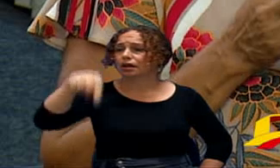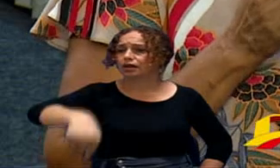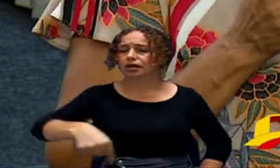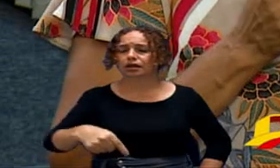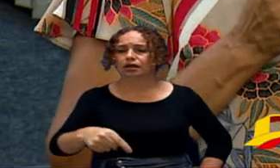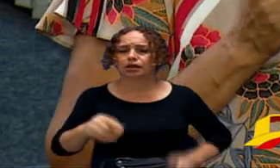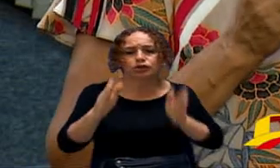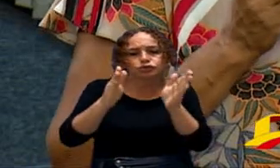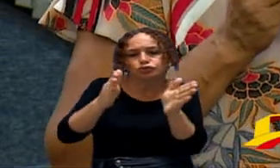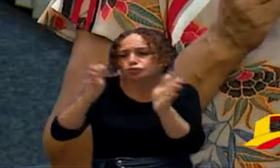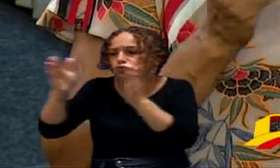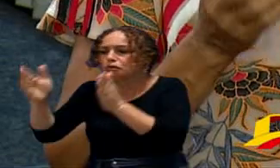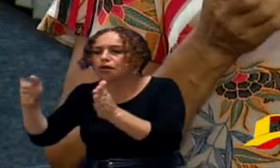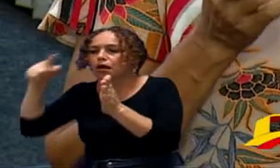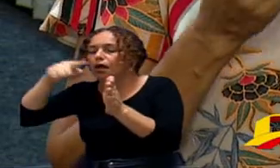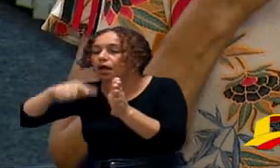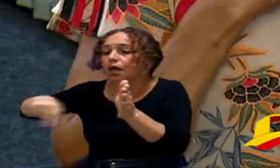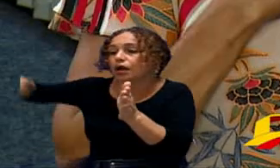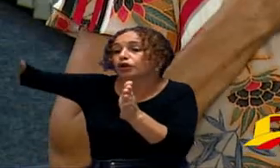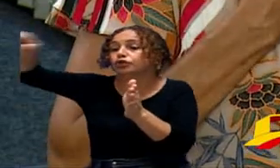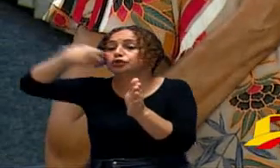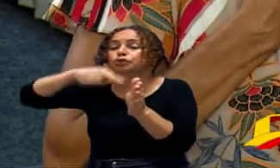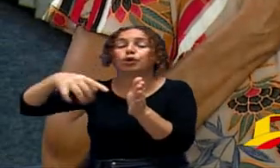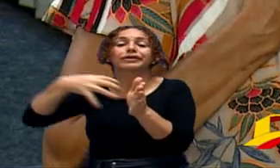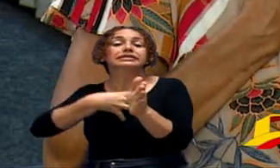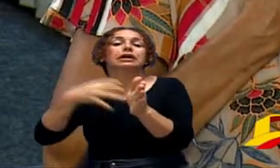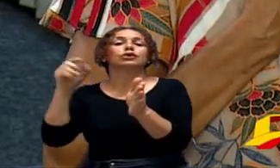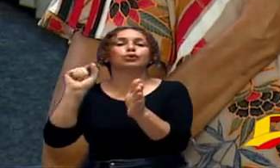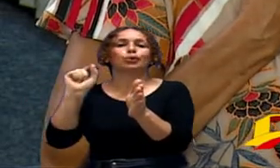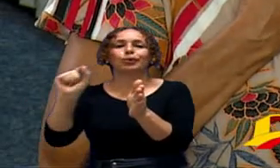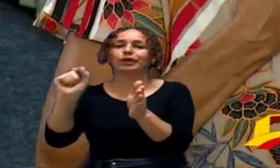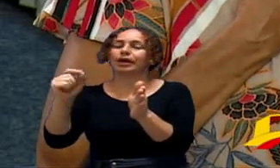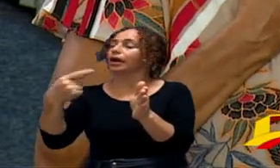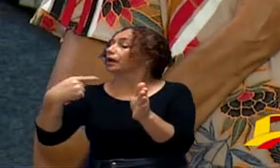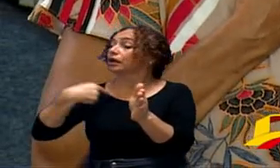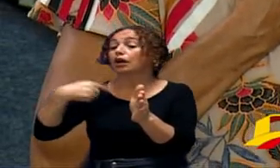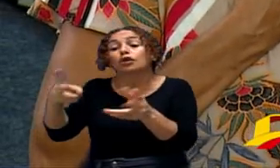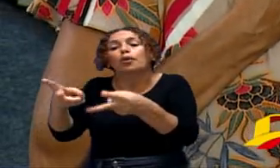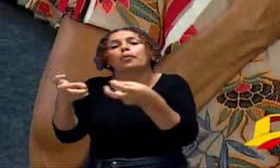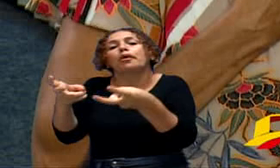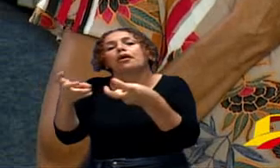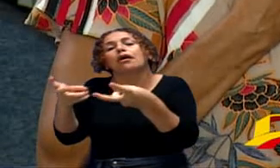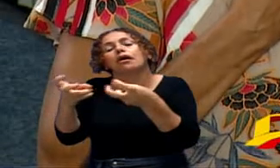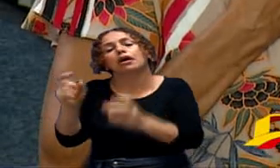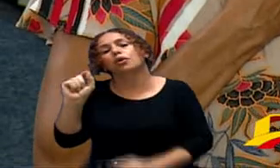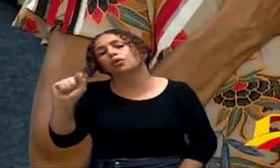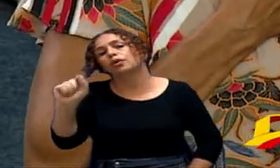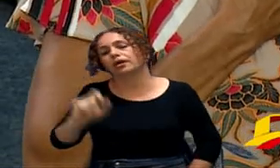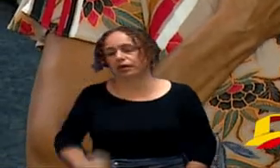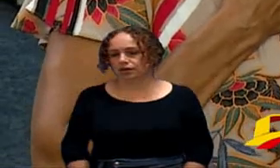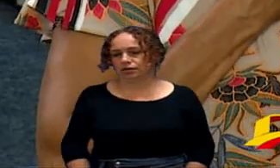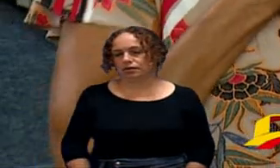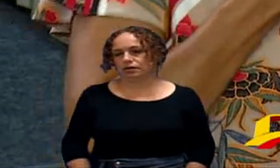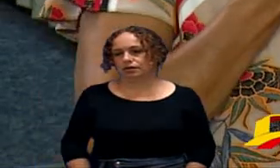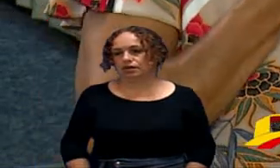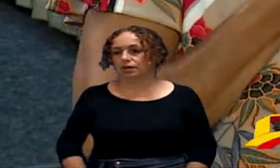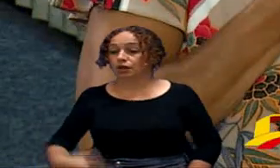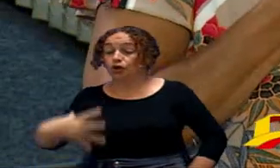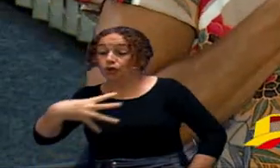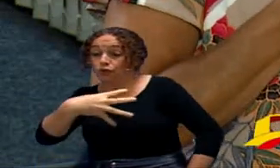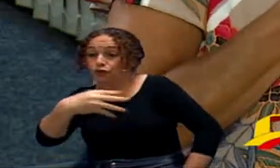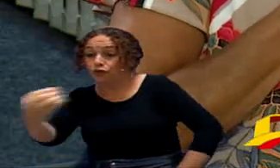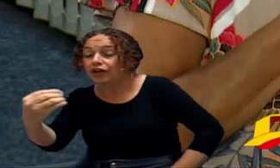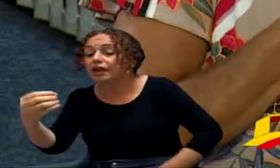lado, todos estão se sentindo, é o que eu estou analisando, é a minha opinião. São os filhos que querem